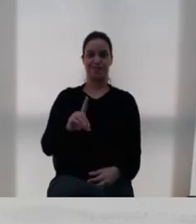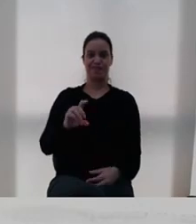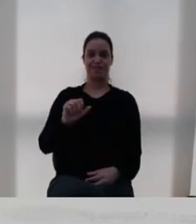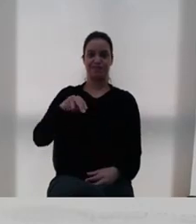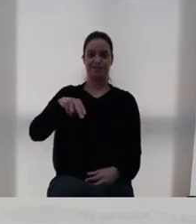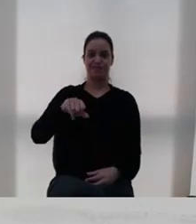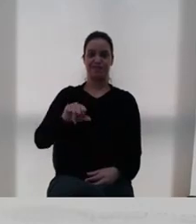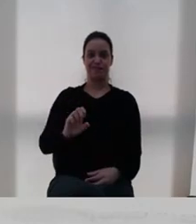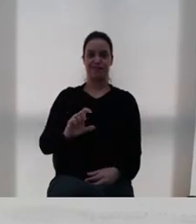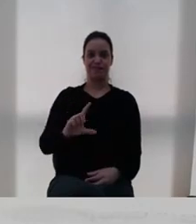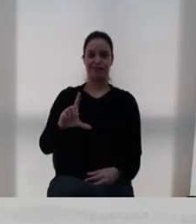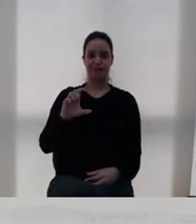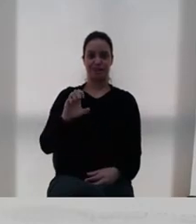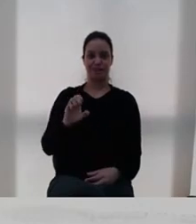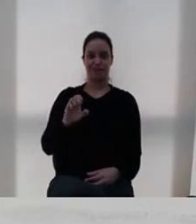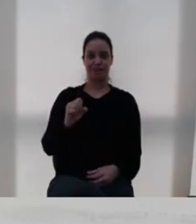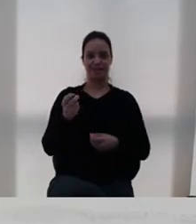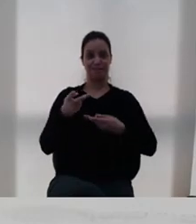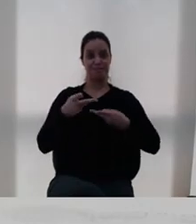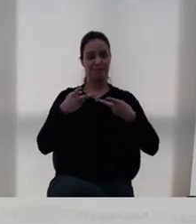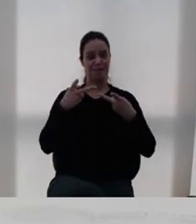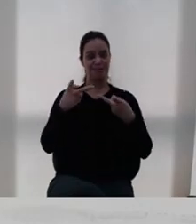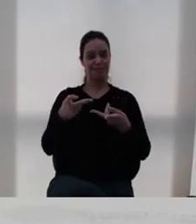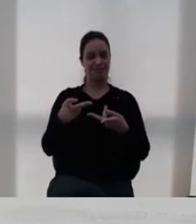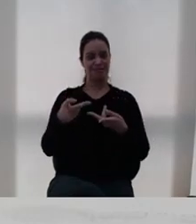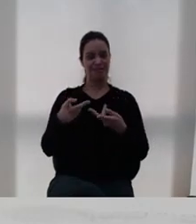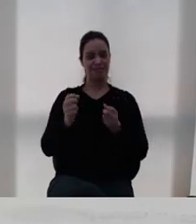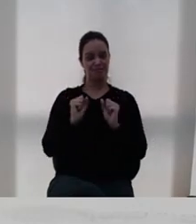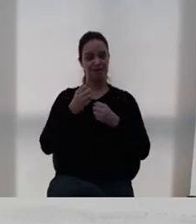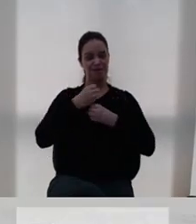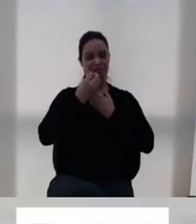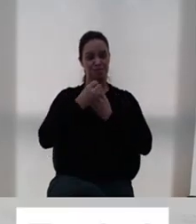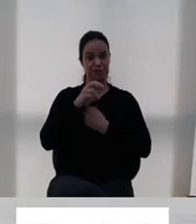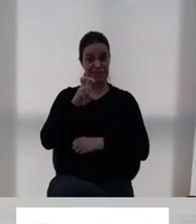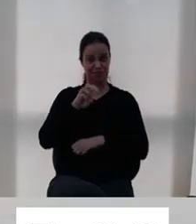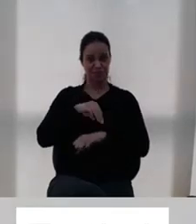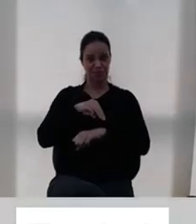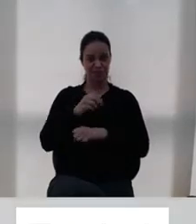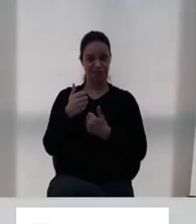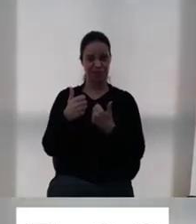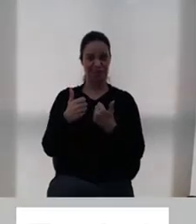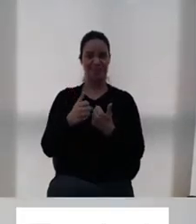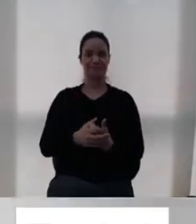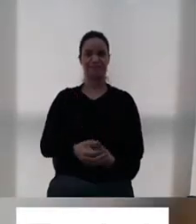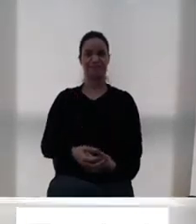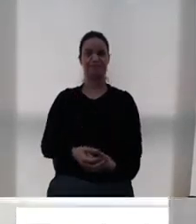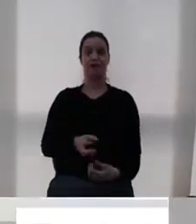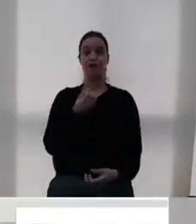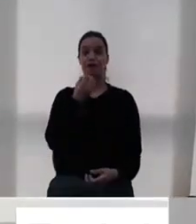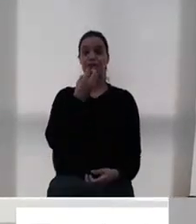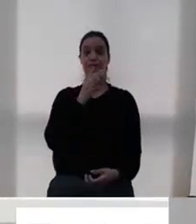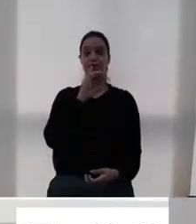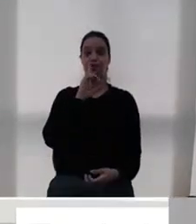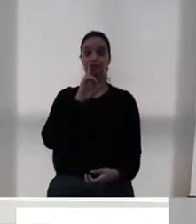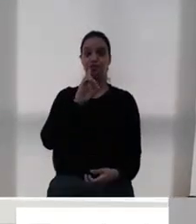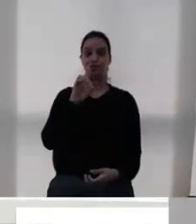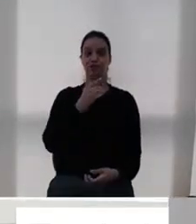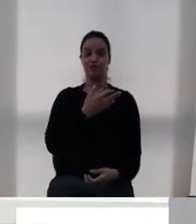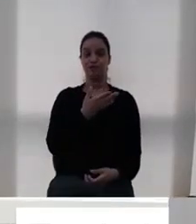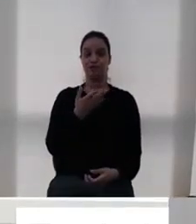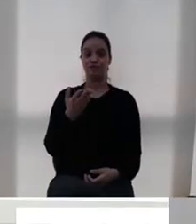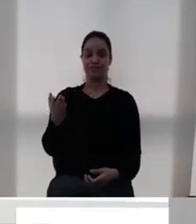Bom dia, seja muito bem-vinda. Tem a palavra pelo prazo regimental de 5 minutos. Bom dia a todos e a todas. Cumprimento a todos